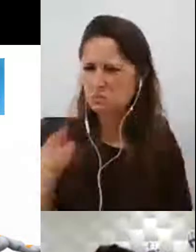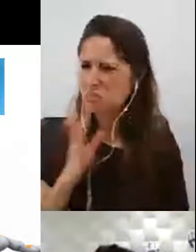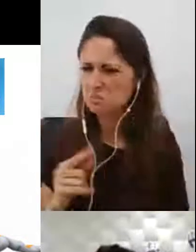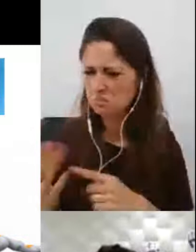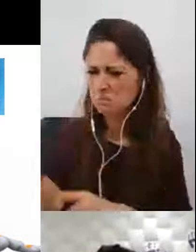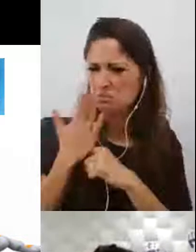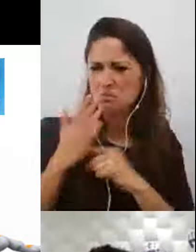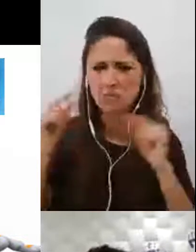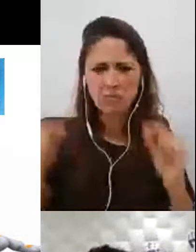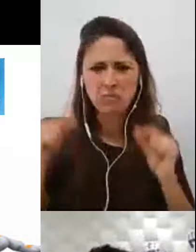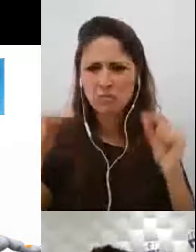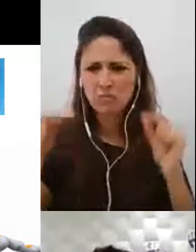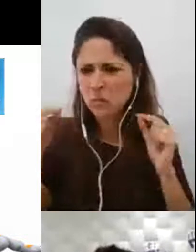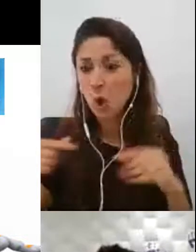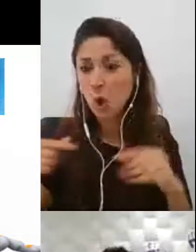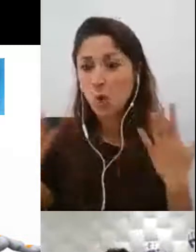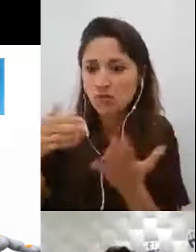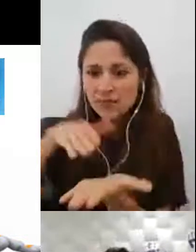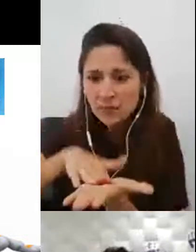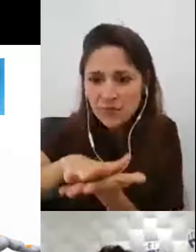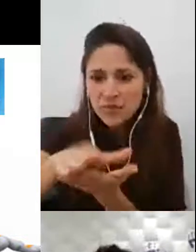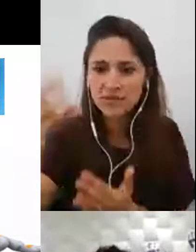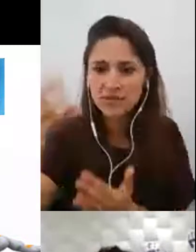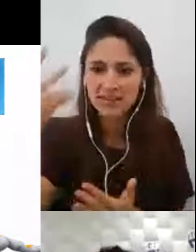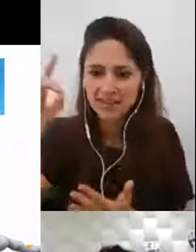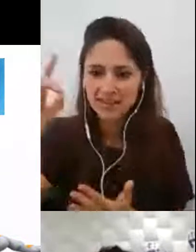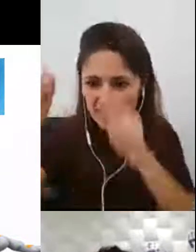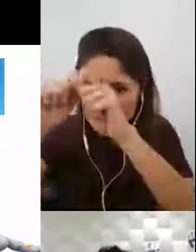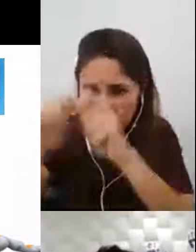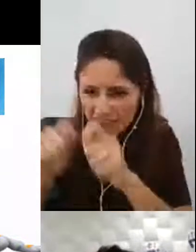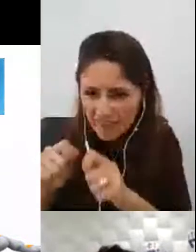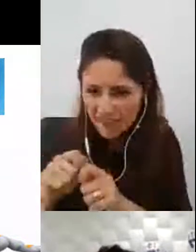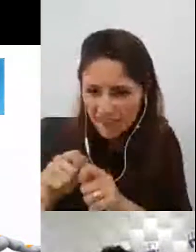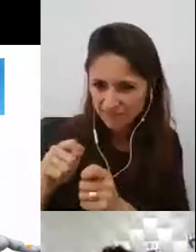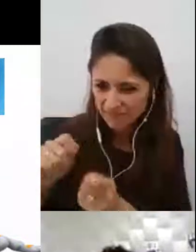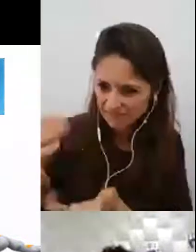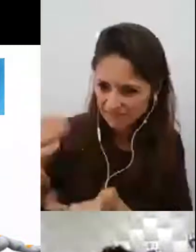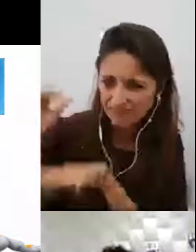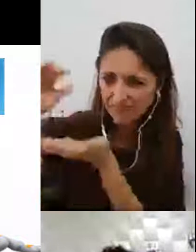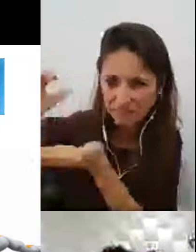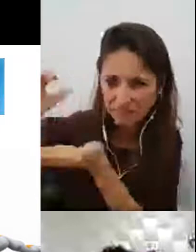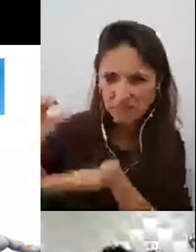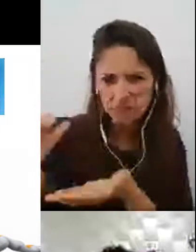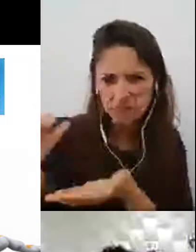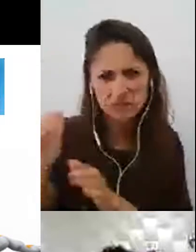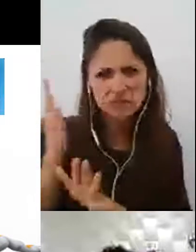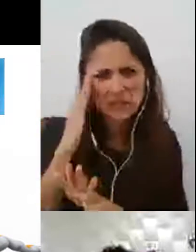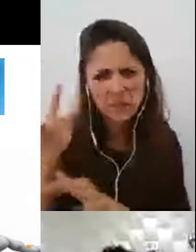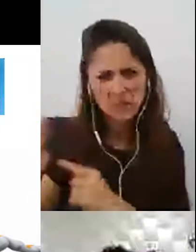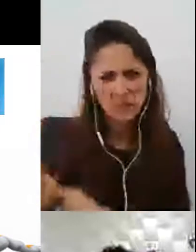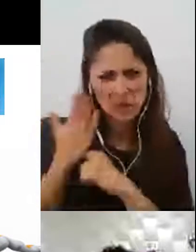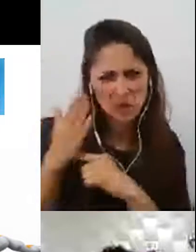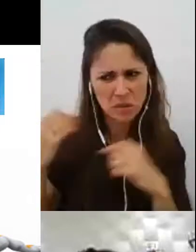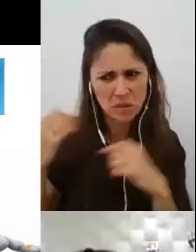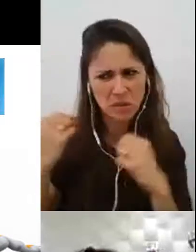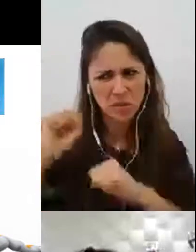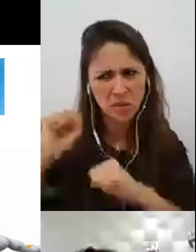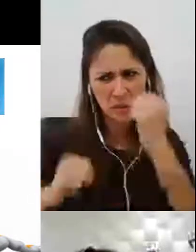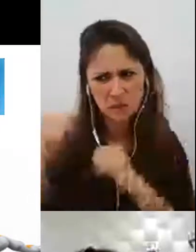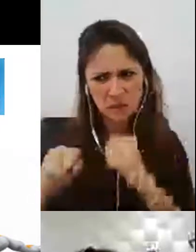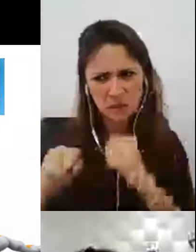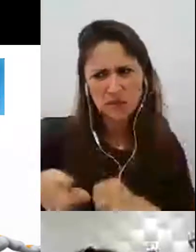esse conceito. A impressora 3D funciona, mas será que atende a minha expectativa? Deixe a outra